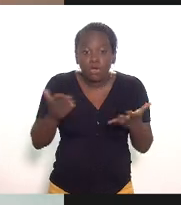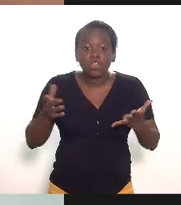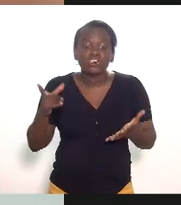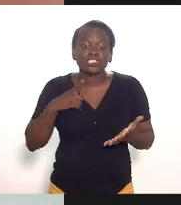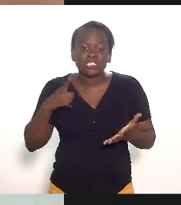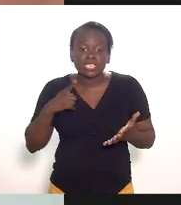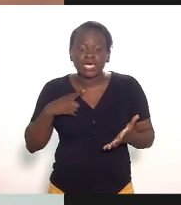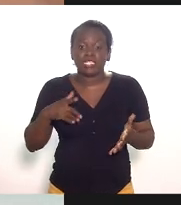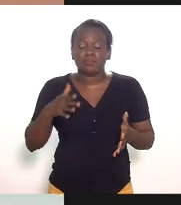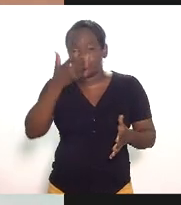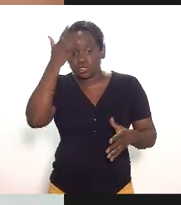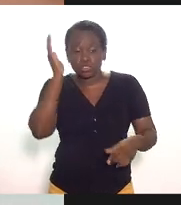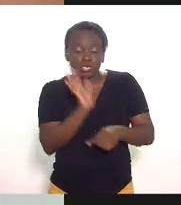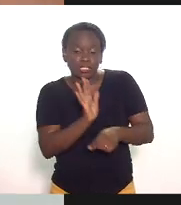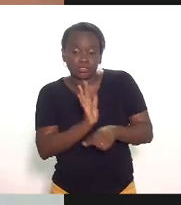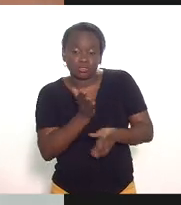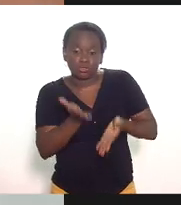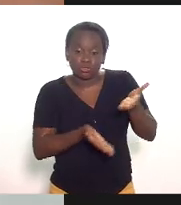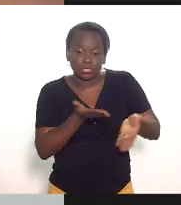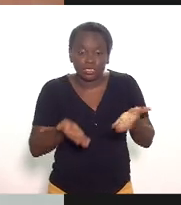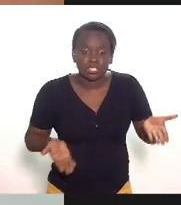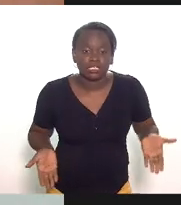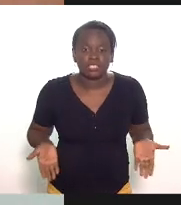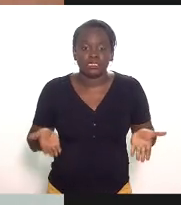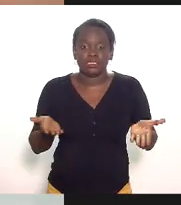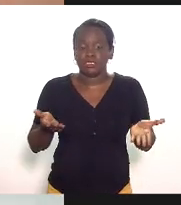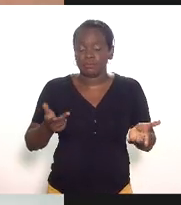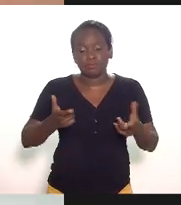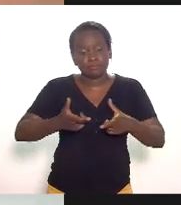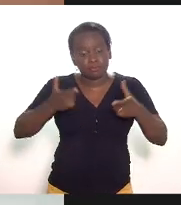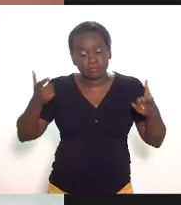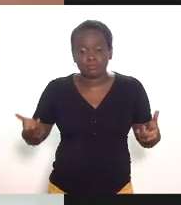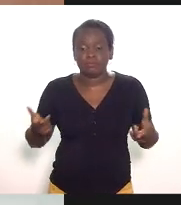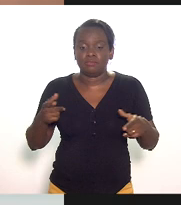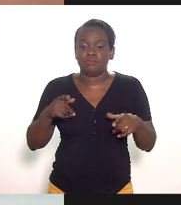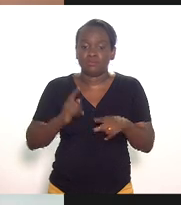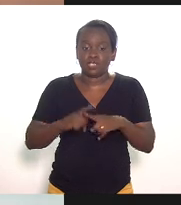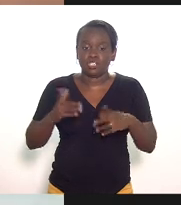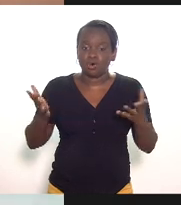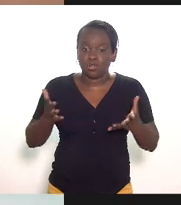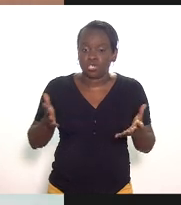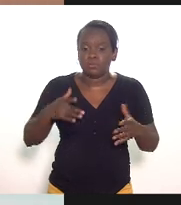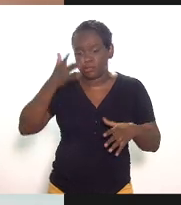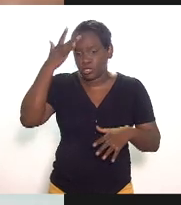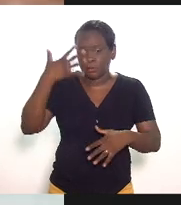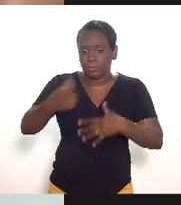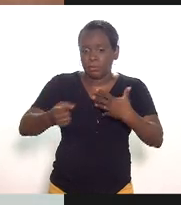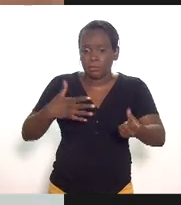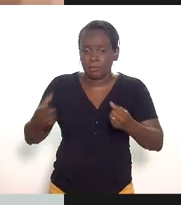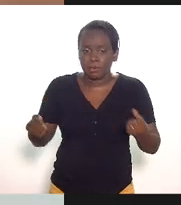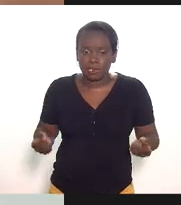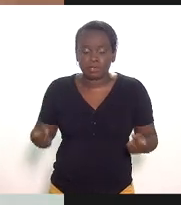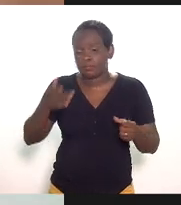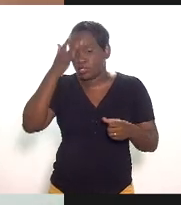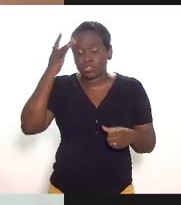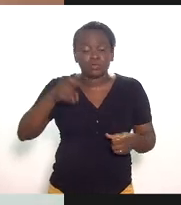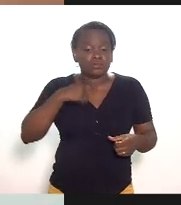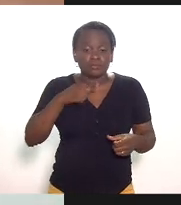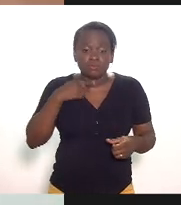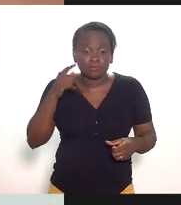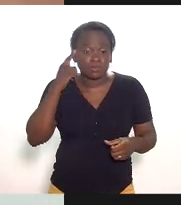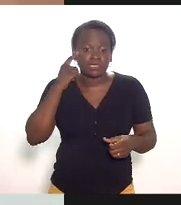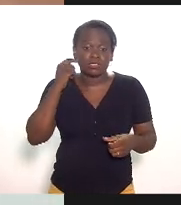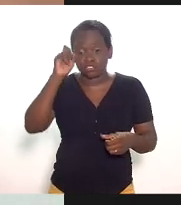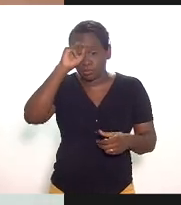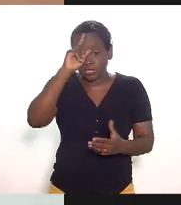uma retaguarda, esse número altíssimo que nós temos hoje de contaminados e de pacientes que não conseguem